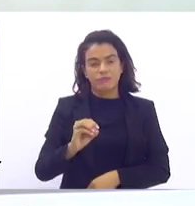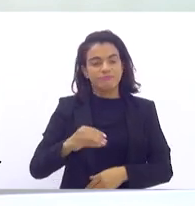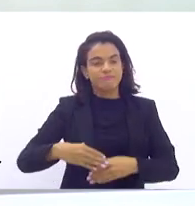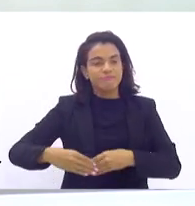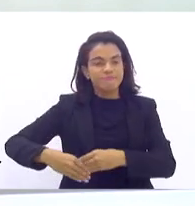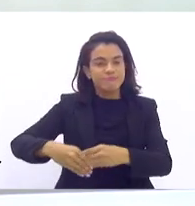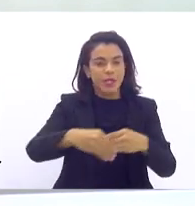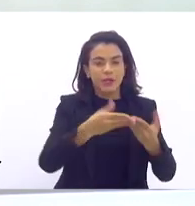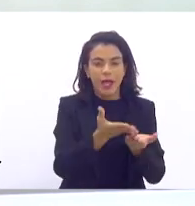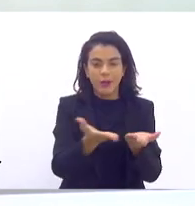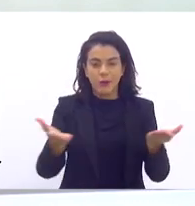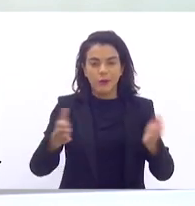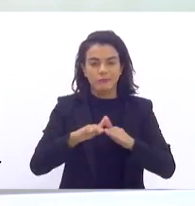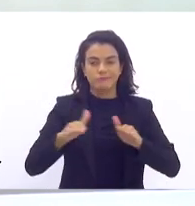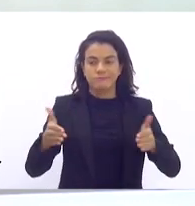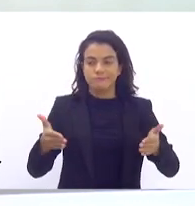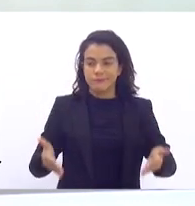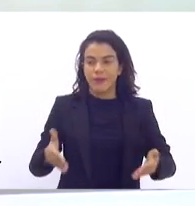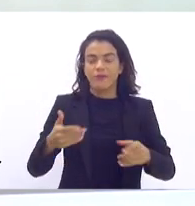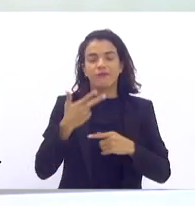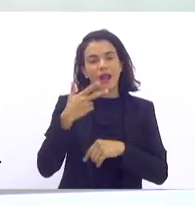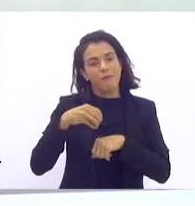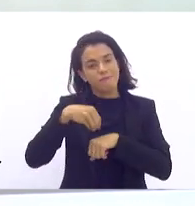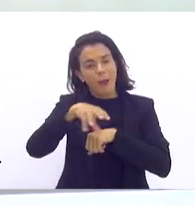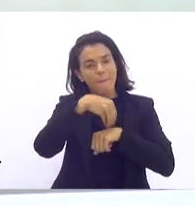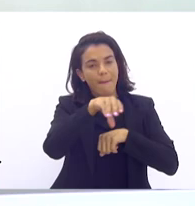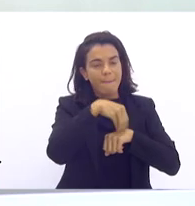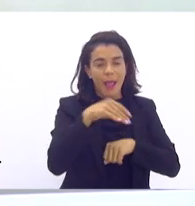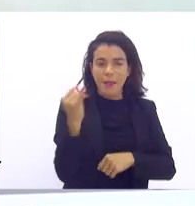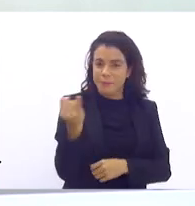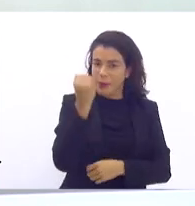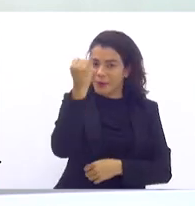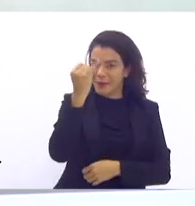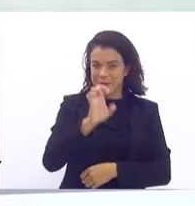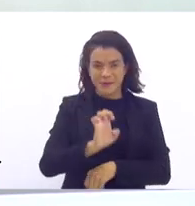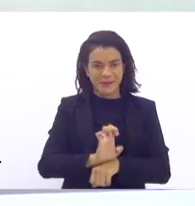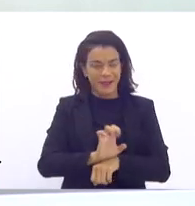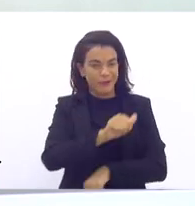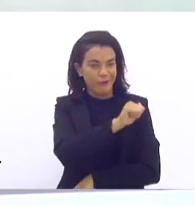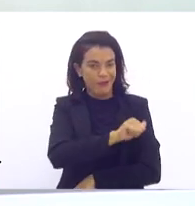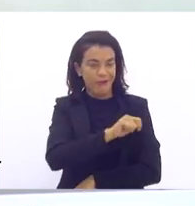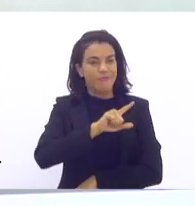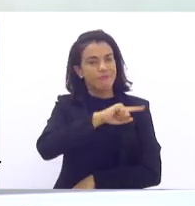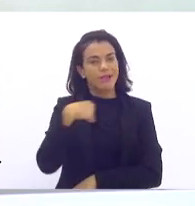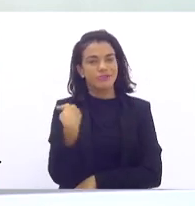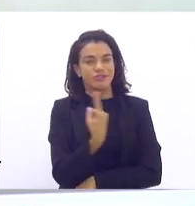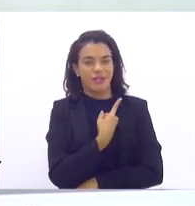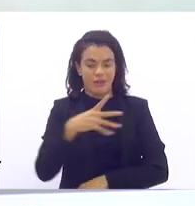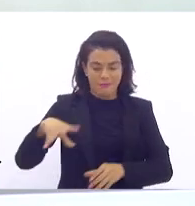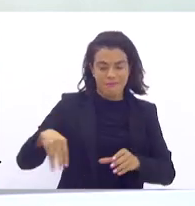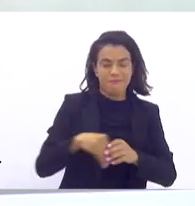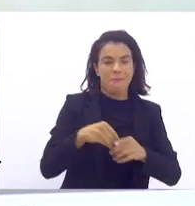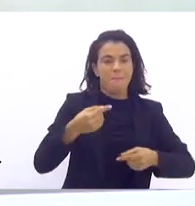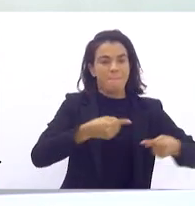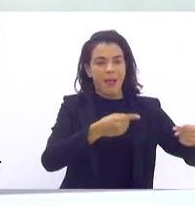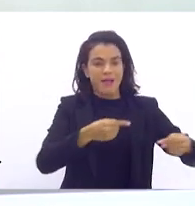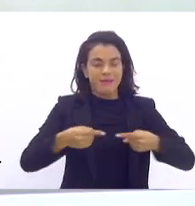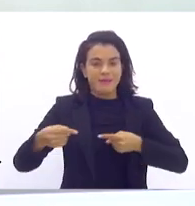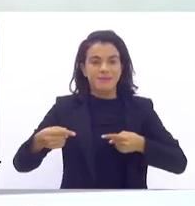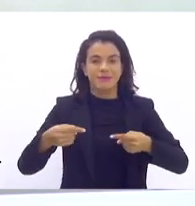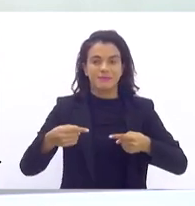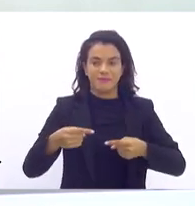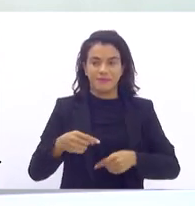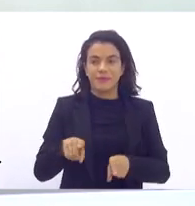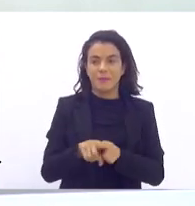da mesa e dizer que é muito importante para o Estado do Rio de Janeiro a gente tá participando dessa discussão da LDO nosso